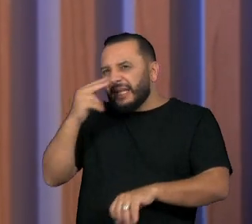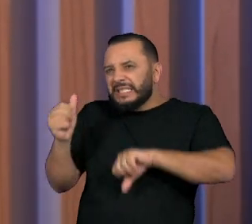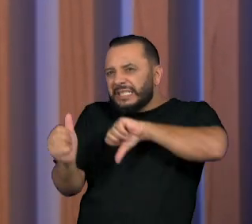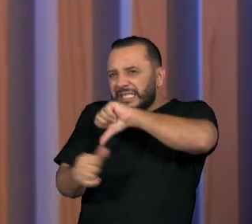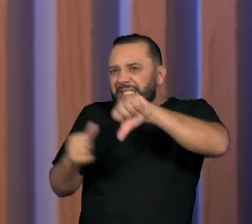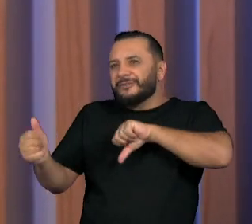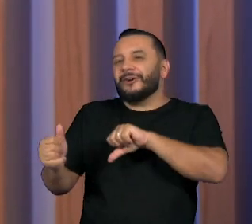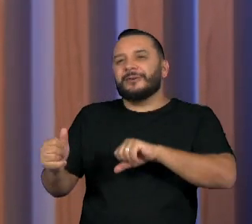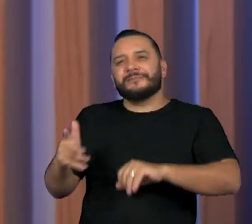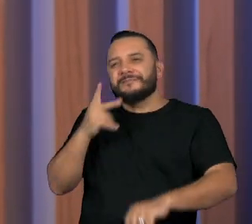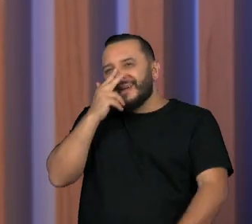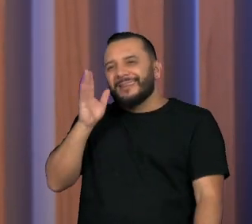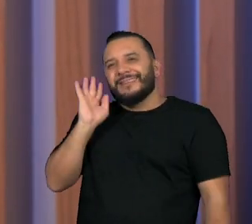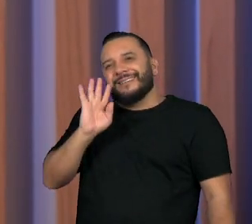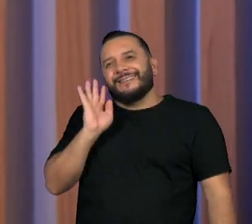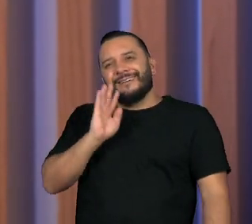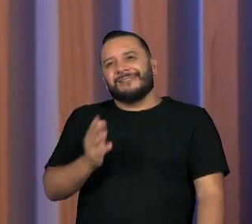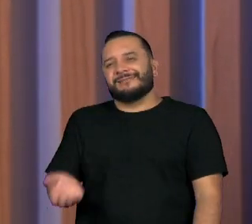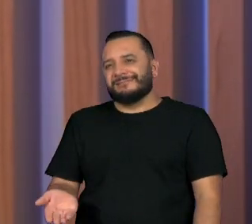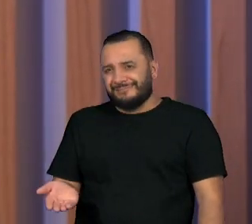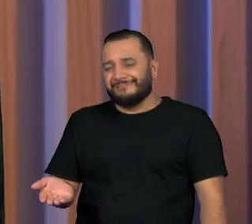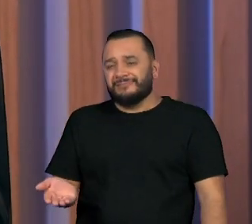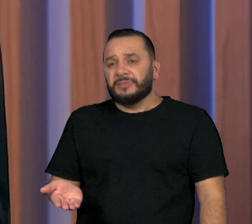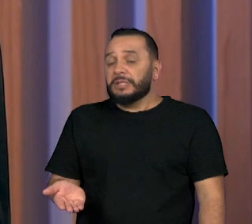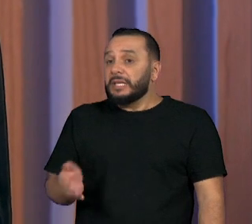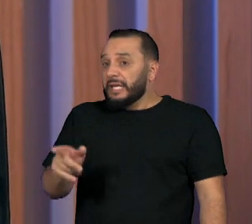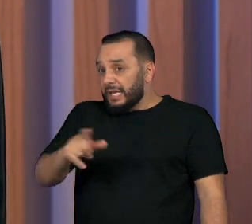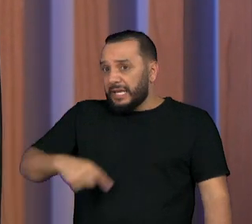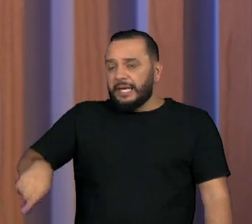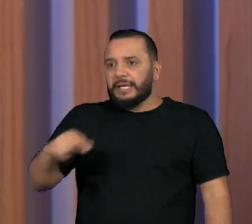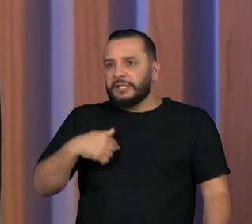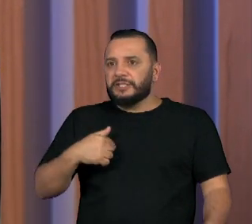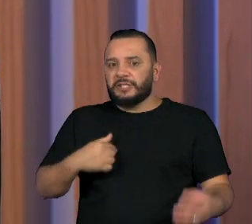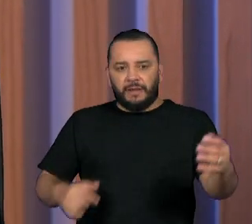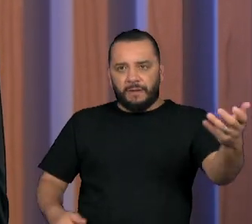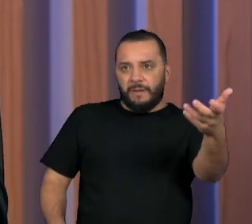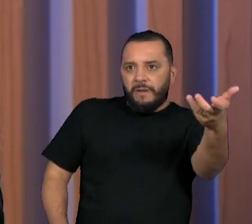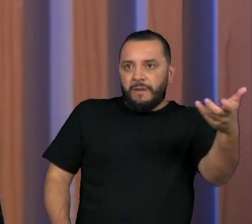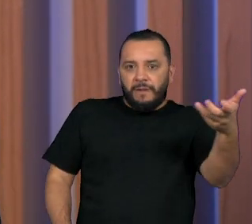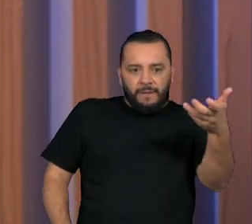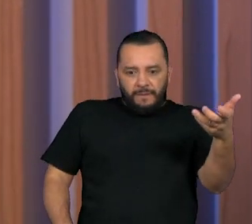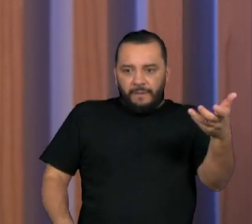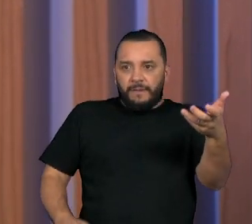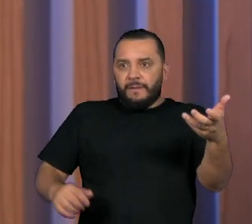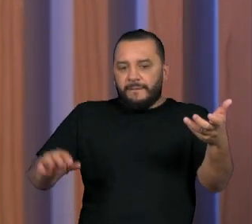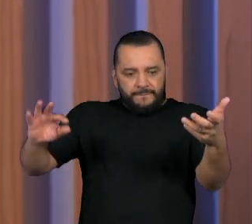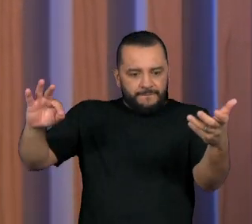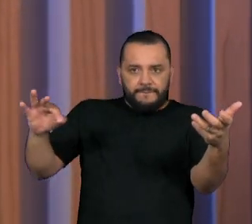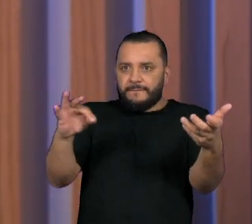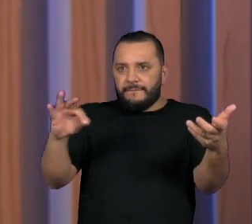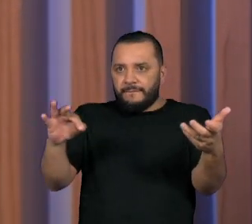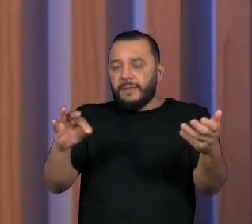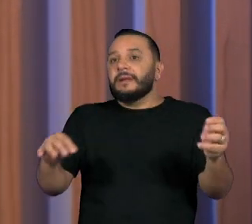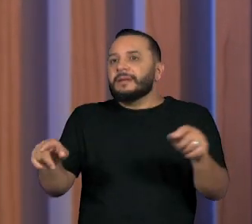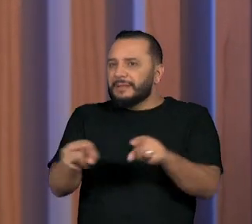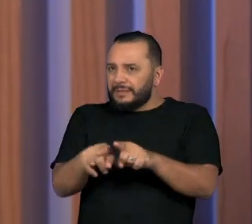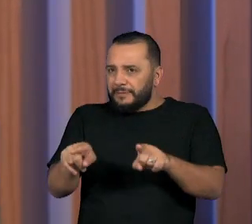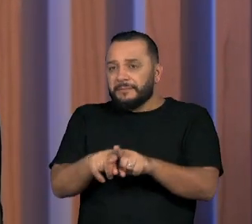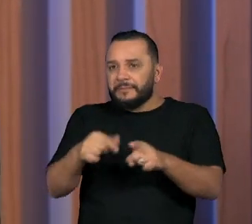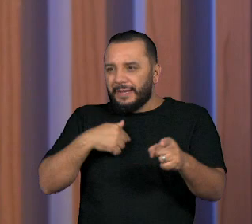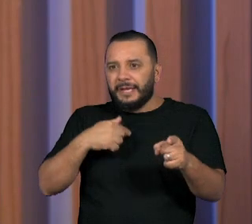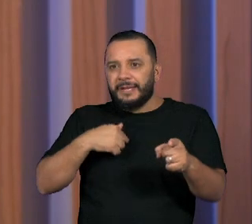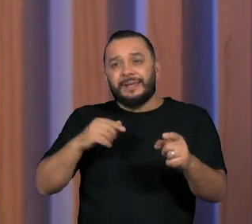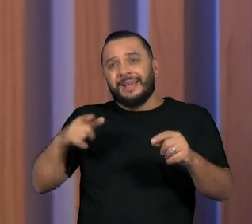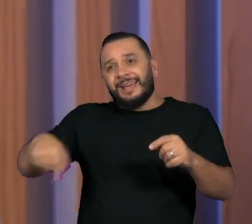pouco a pouco, que vai acontecendo com eles, né? Desde o fato deles pegarem o próprio instrumento, montarem aquele aparelho ali, guardar tudo certinho,